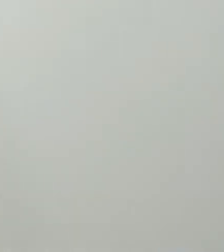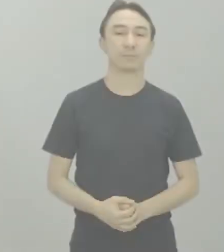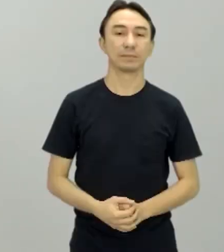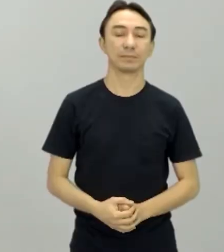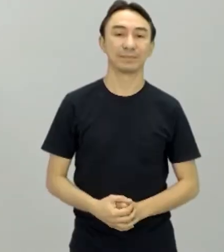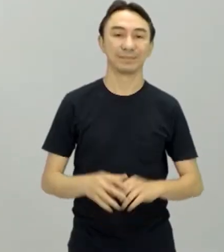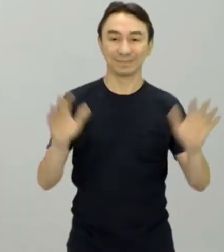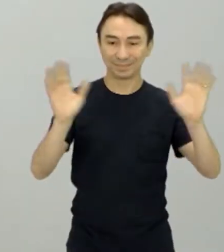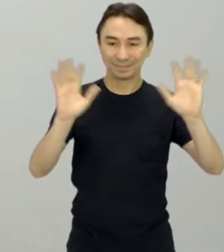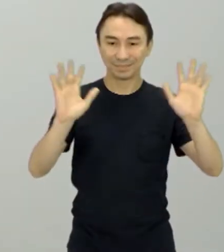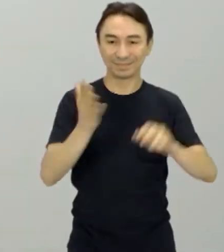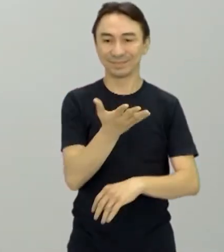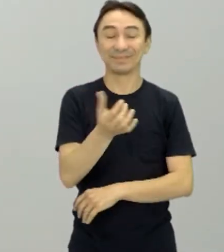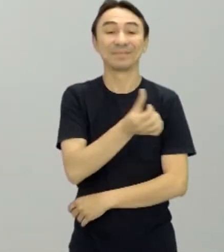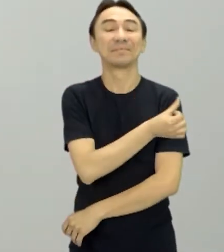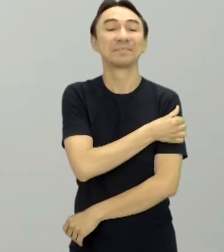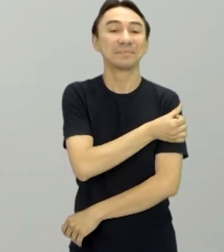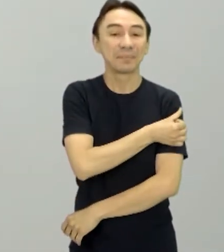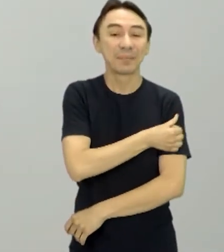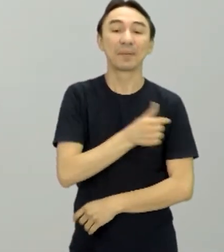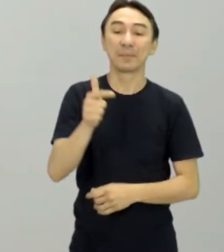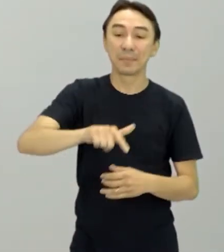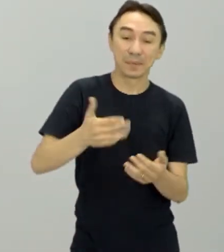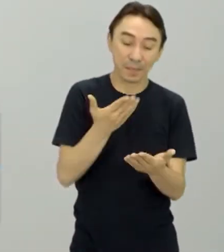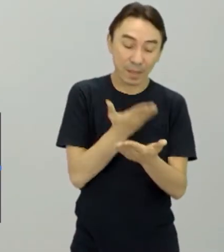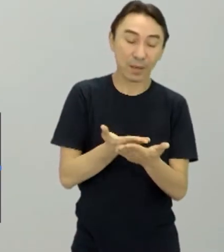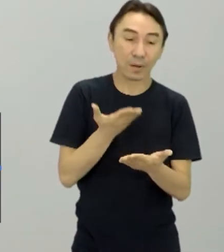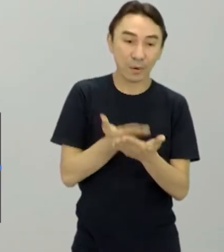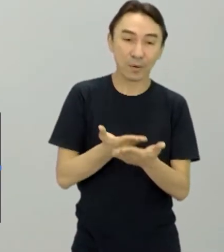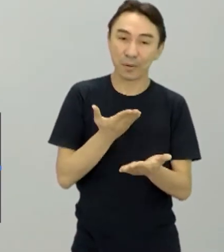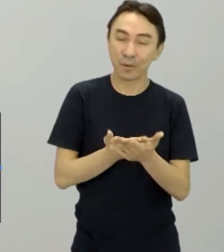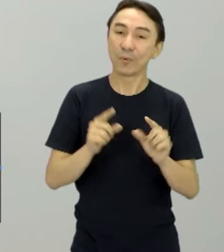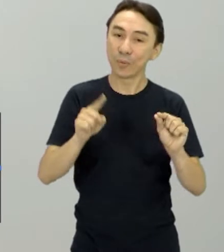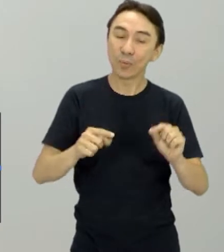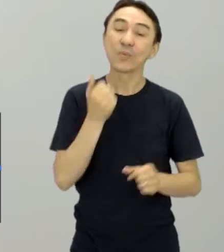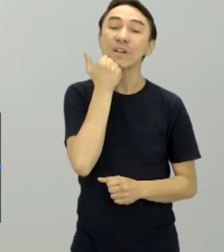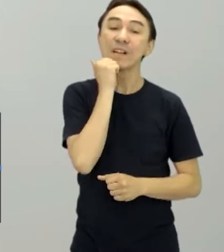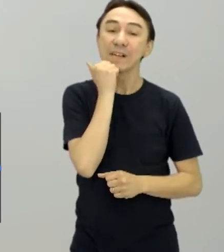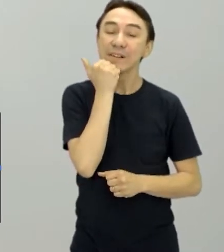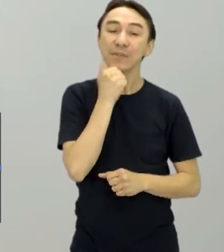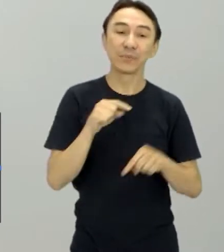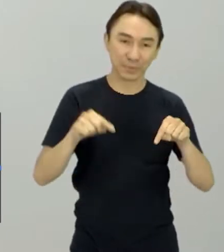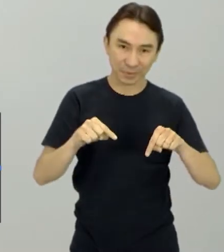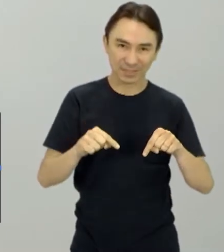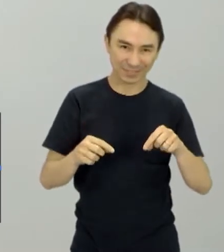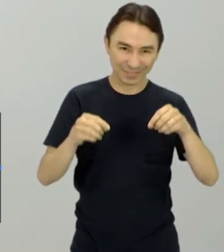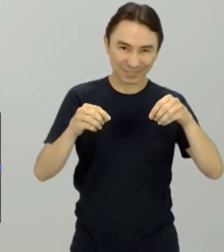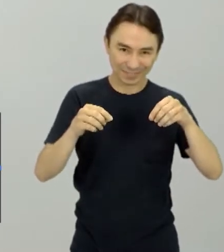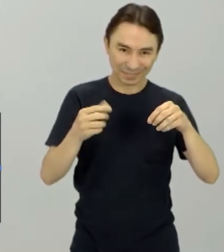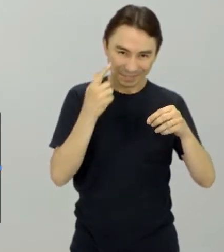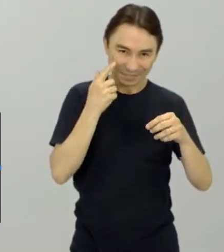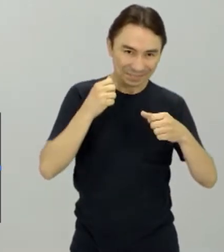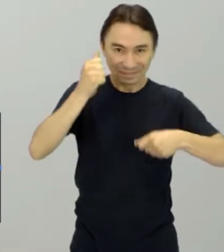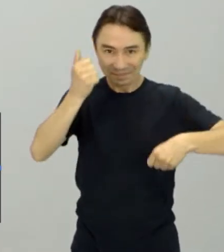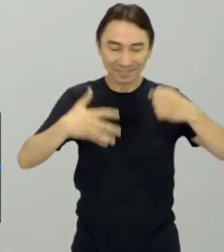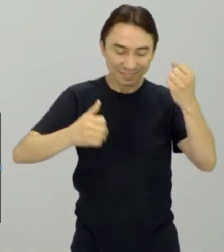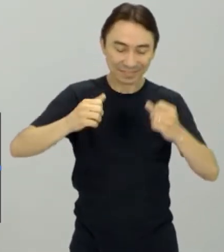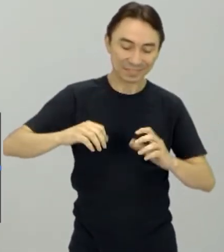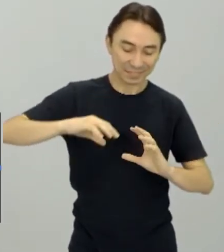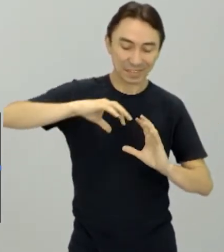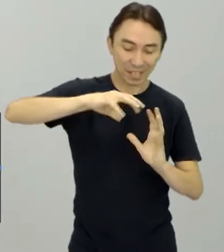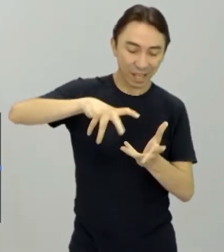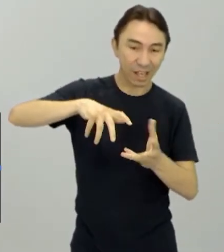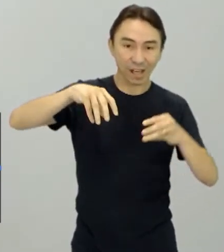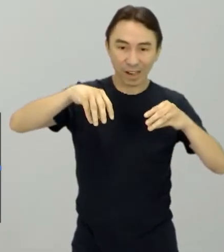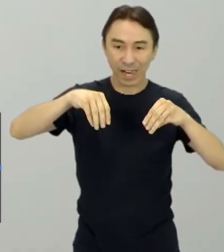Olá, sexto ano! Estamos aqui para mais uma aula de ciências. Olha só, vamos falar um pouquinho mais sobre a Terra? Bora lá? Quero saudar aí a todos vocês